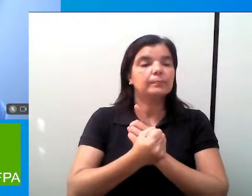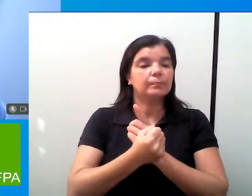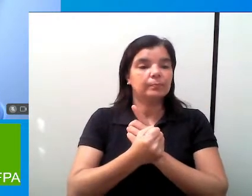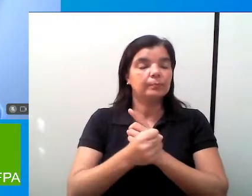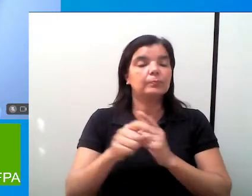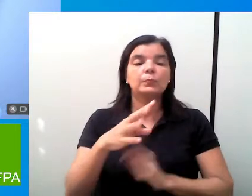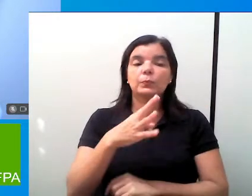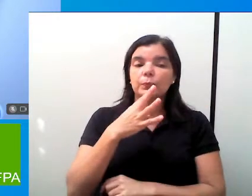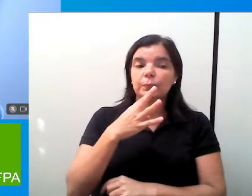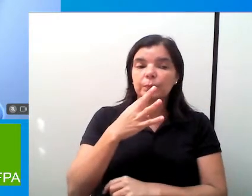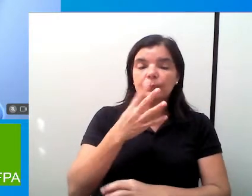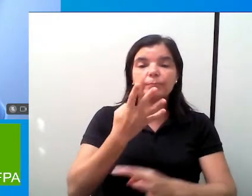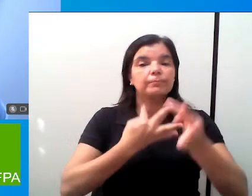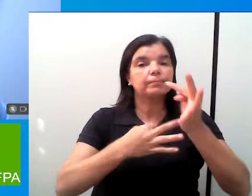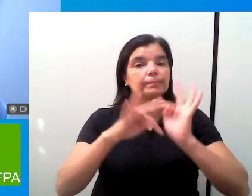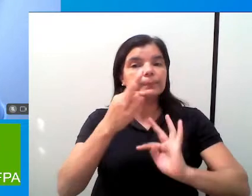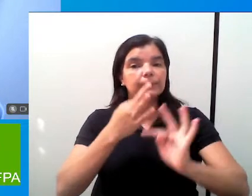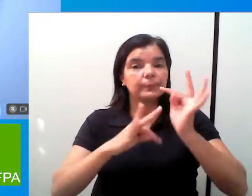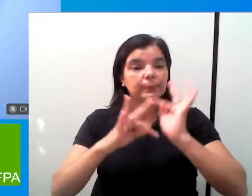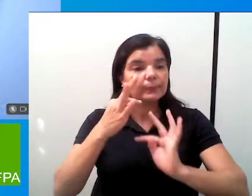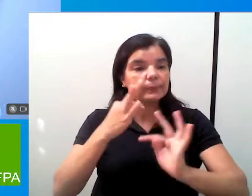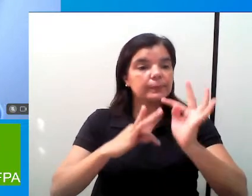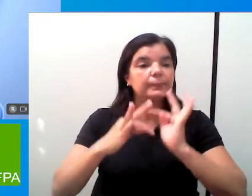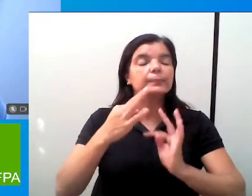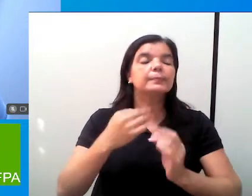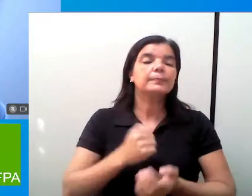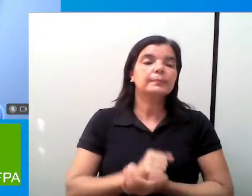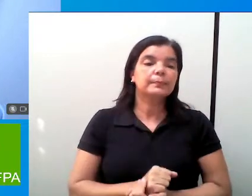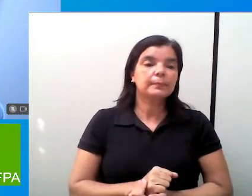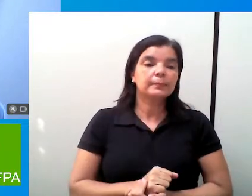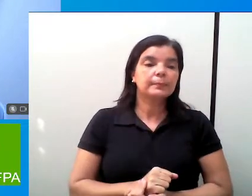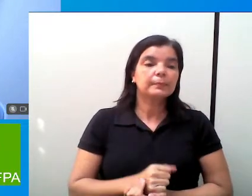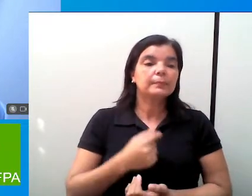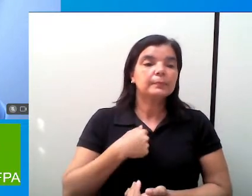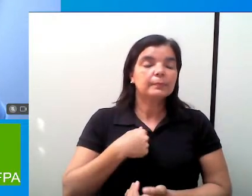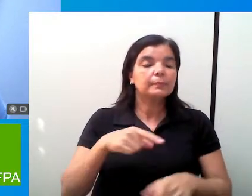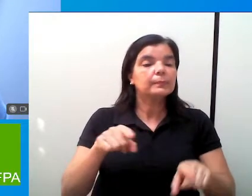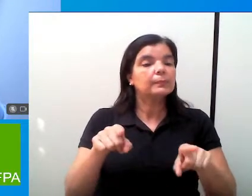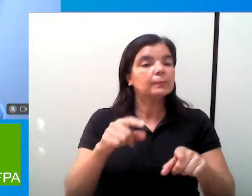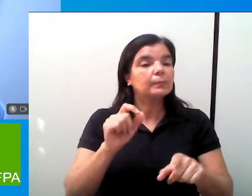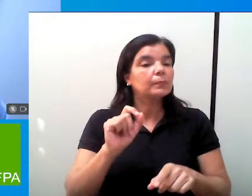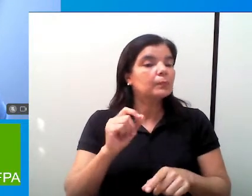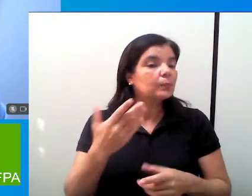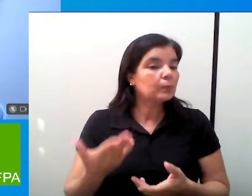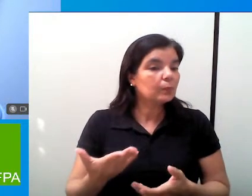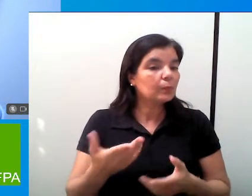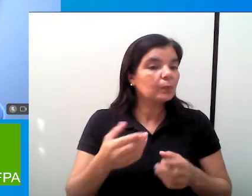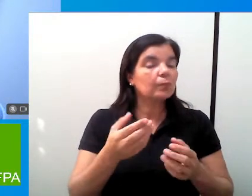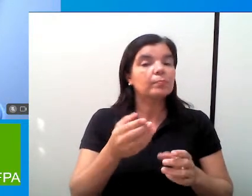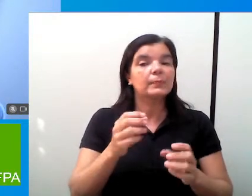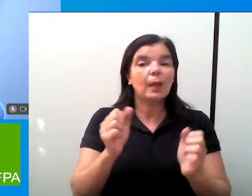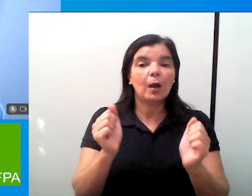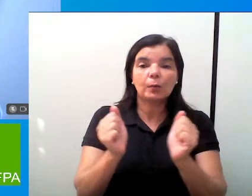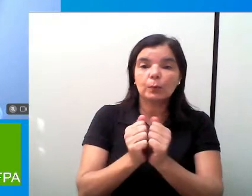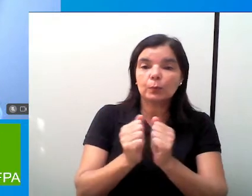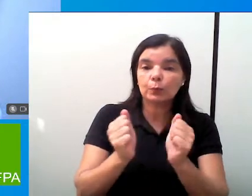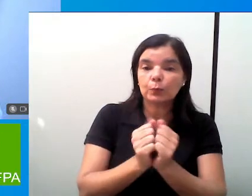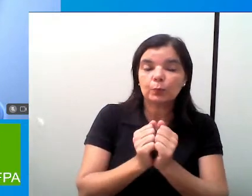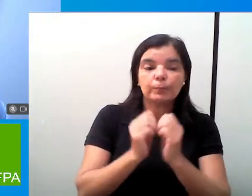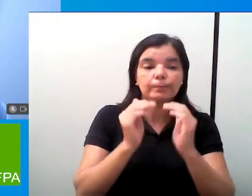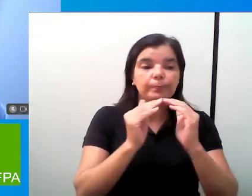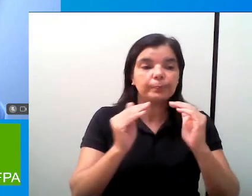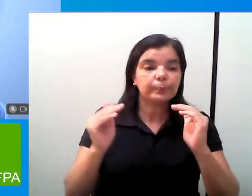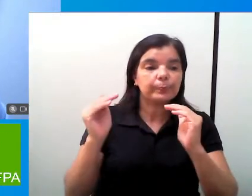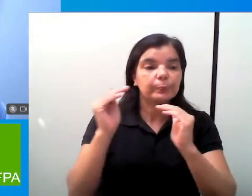conhecimento, tecnologia social, vivenciando o empreendedorismo, enfim, tudo que está associado, perpassa,